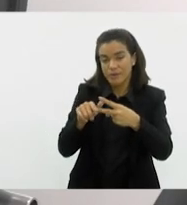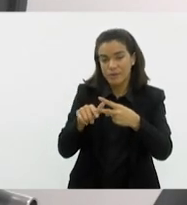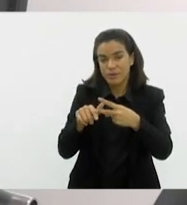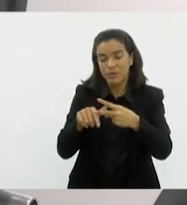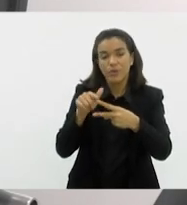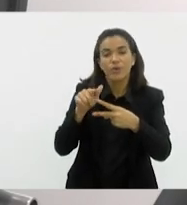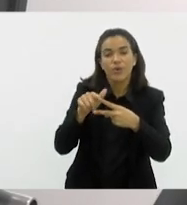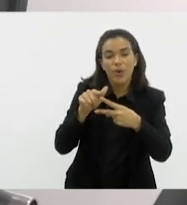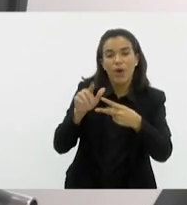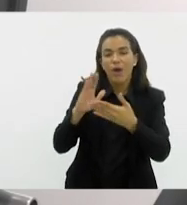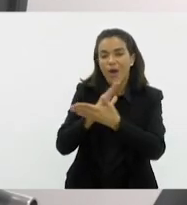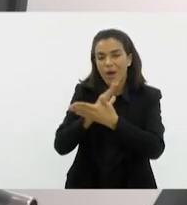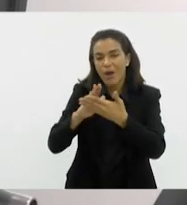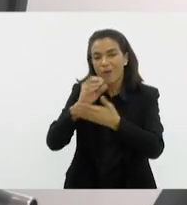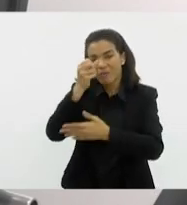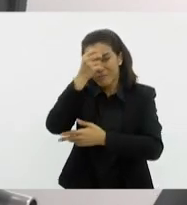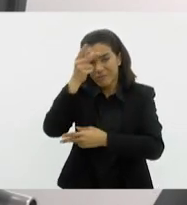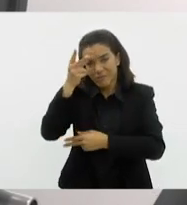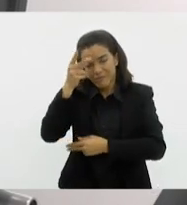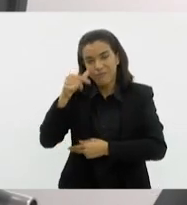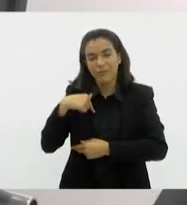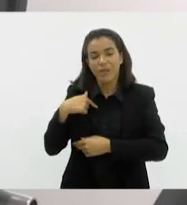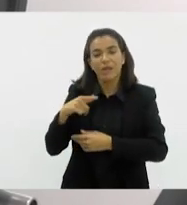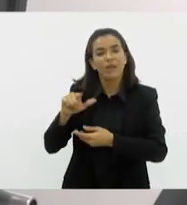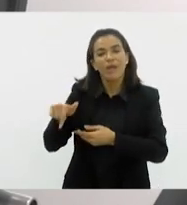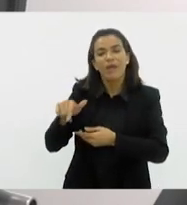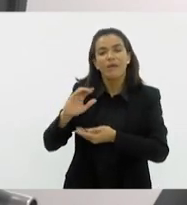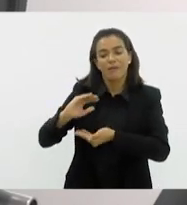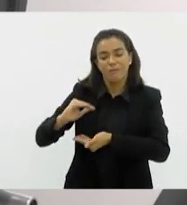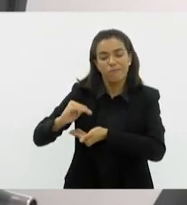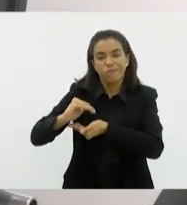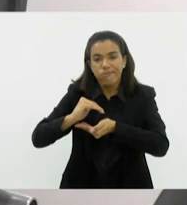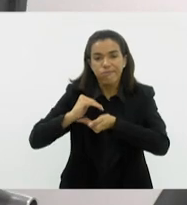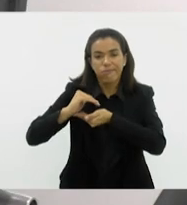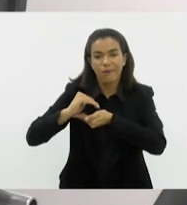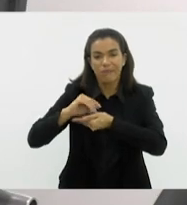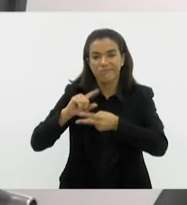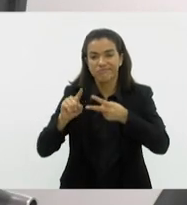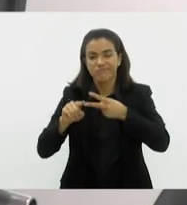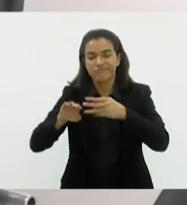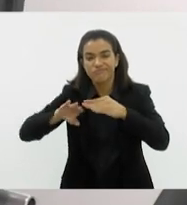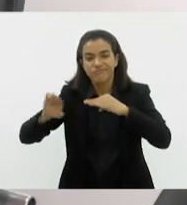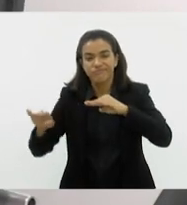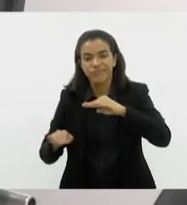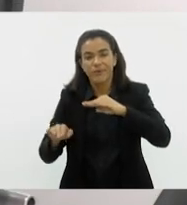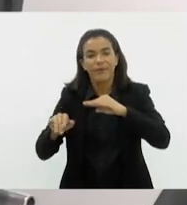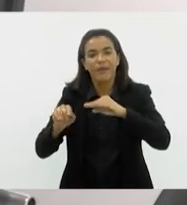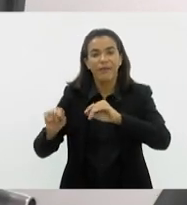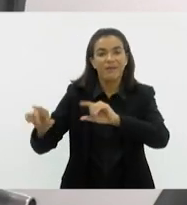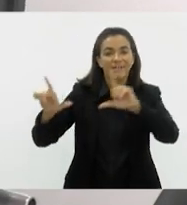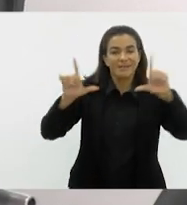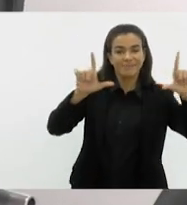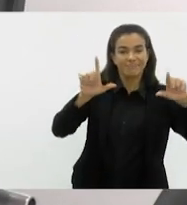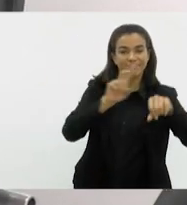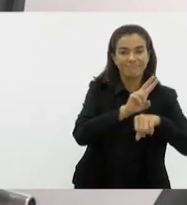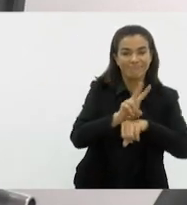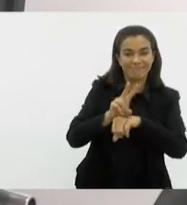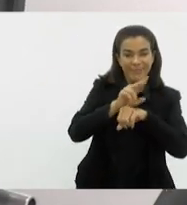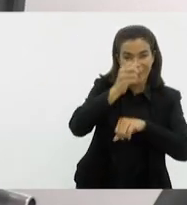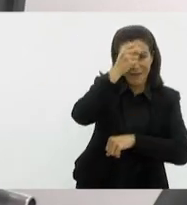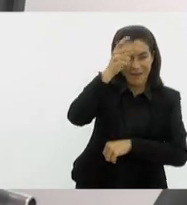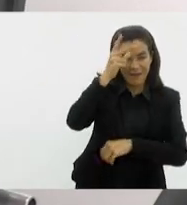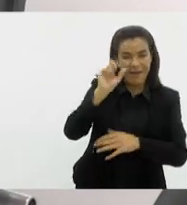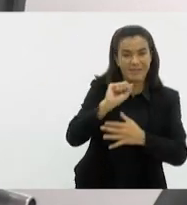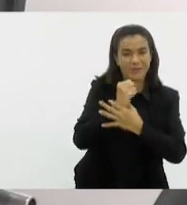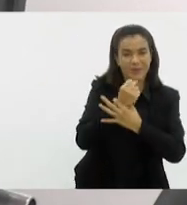alguns prefeitos que colocam a defesa civil municipal em segundo plano. dão destaque à Guarda Municipal, à Segurança Pública